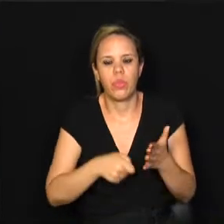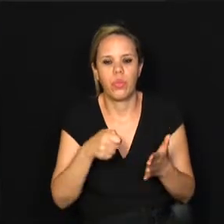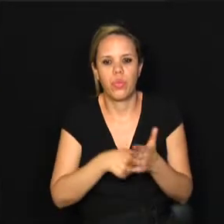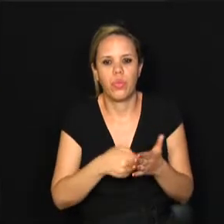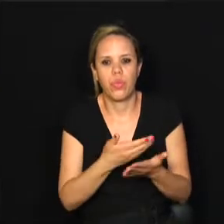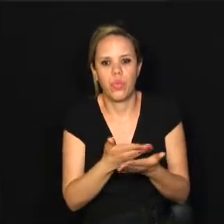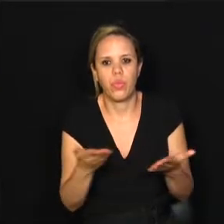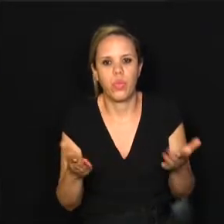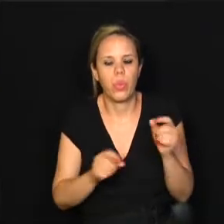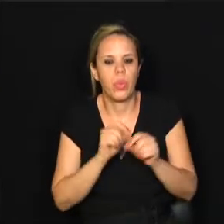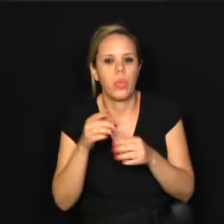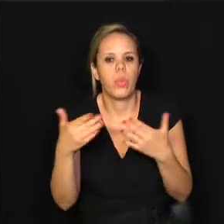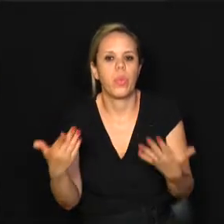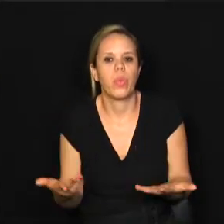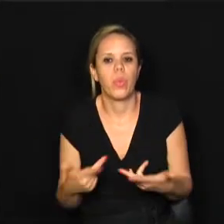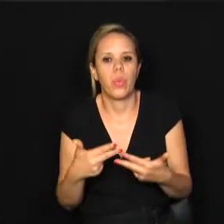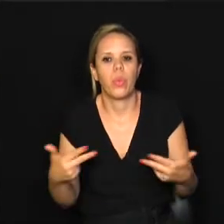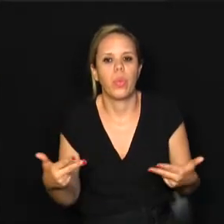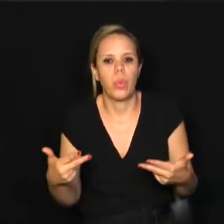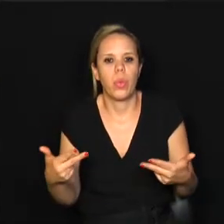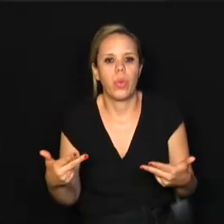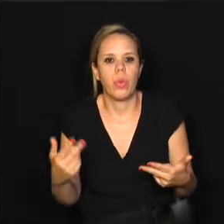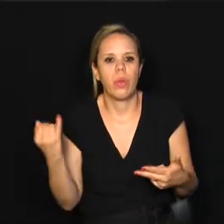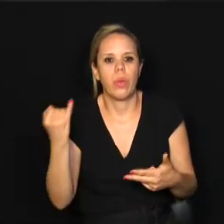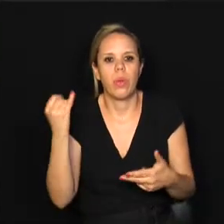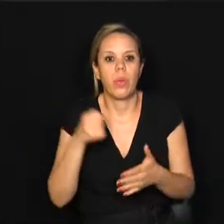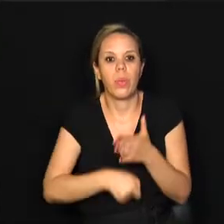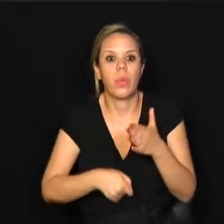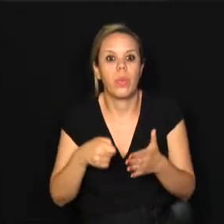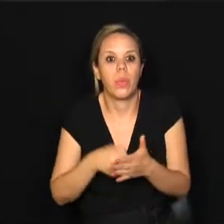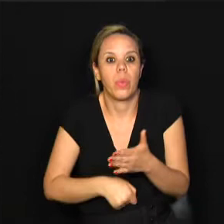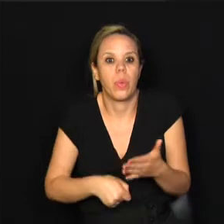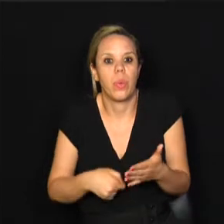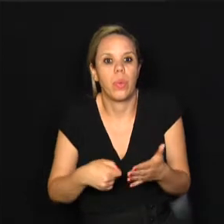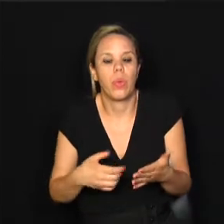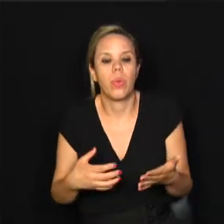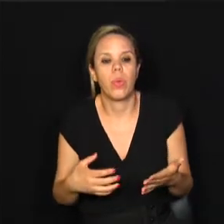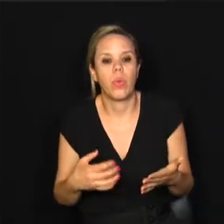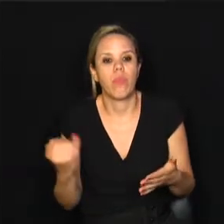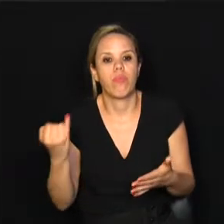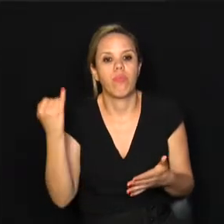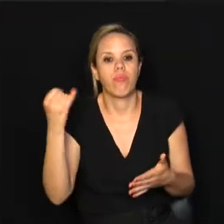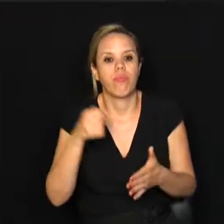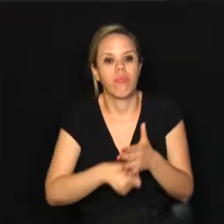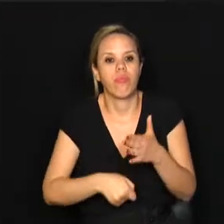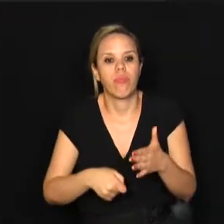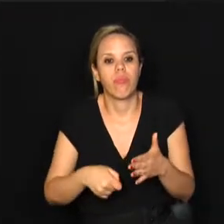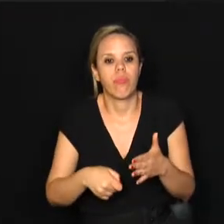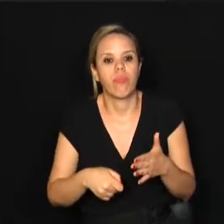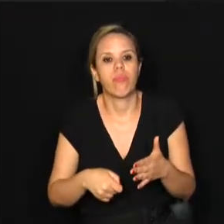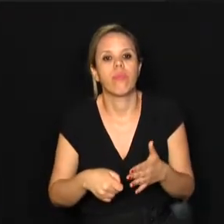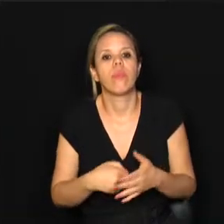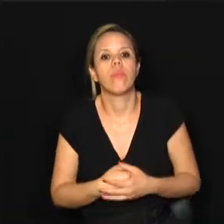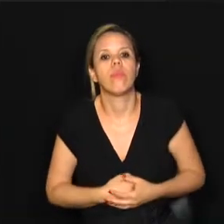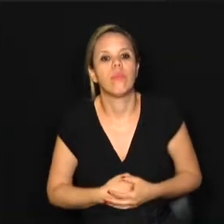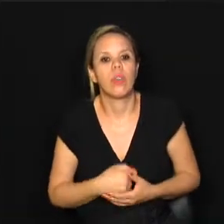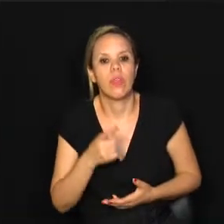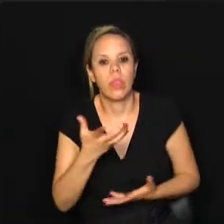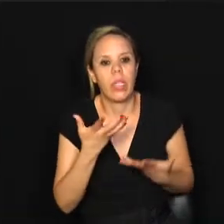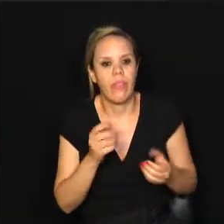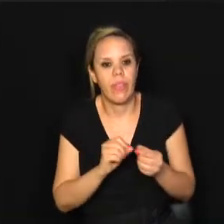vocês, qual é a pauta de reivindicação e o motivo dessa importante luta, da resistência que vocês